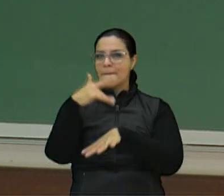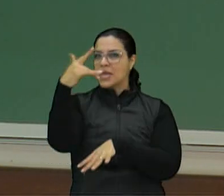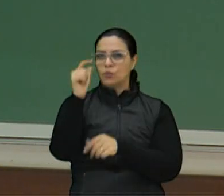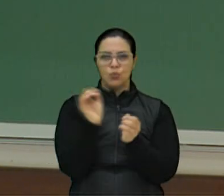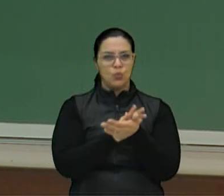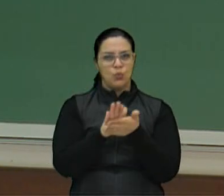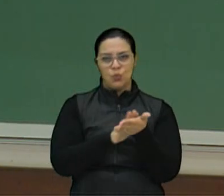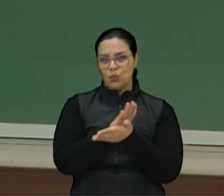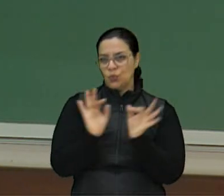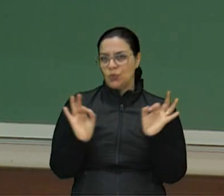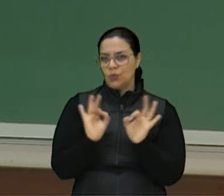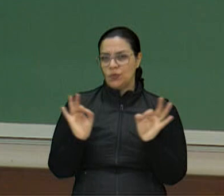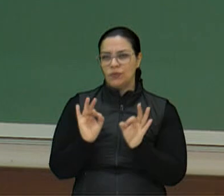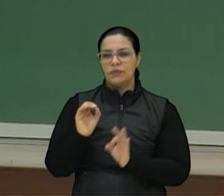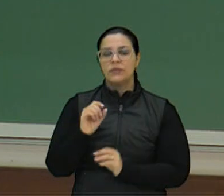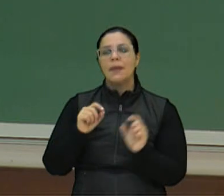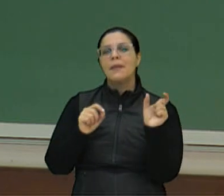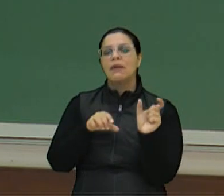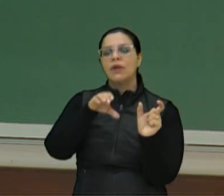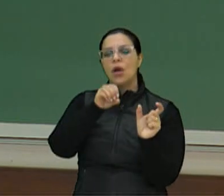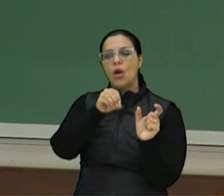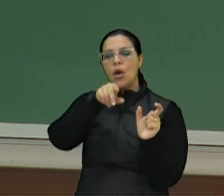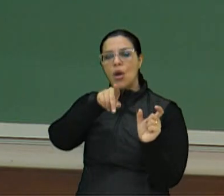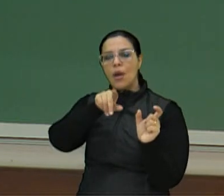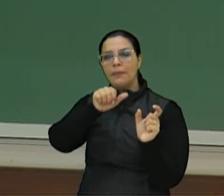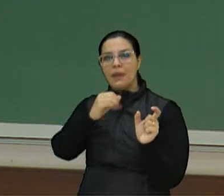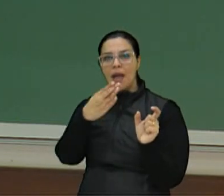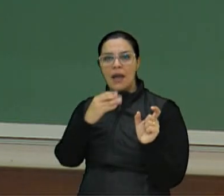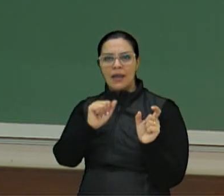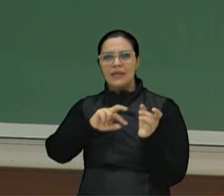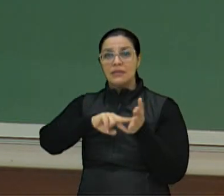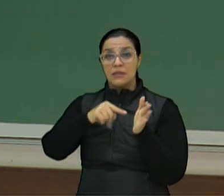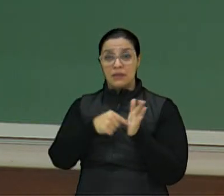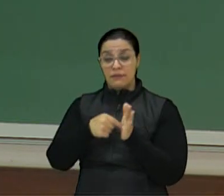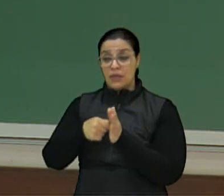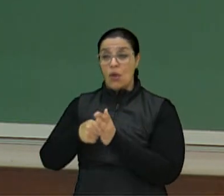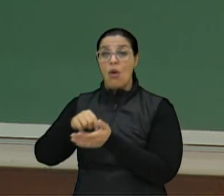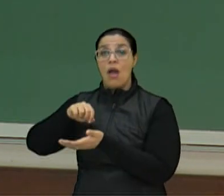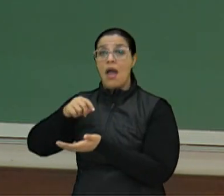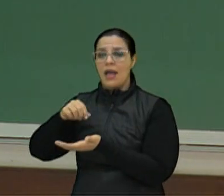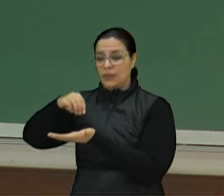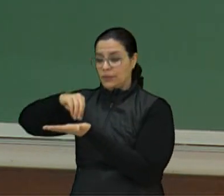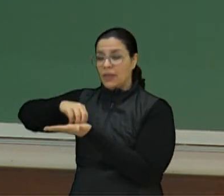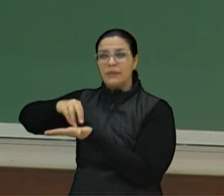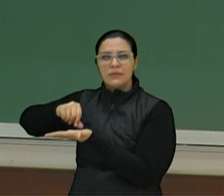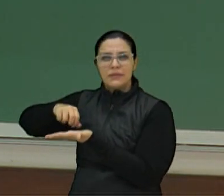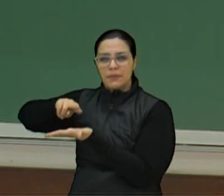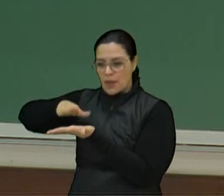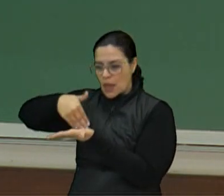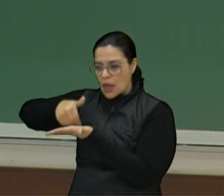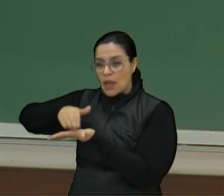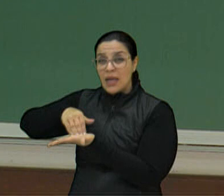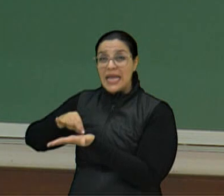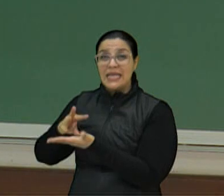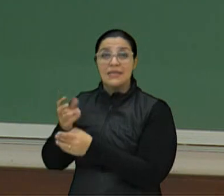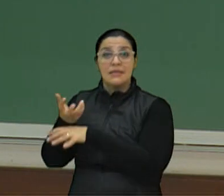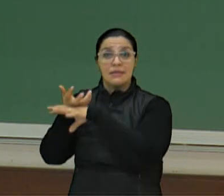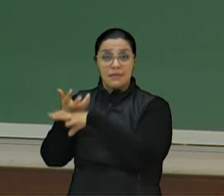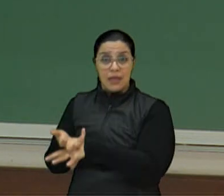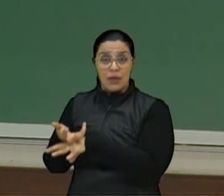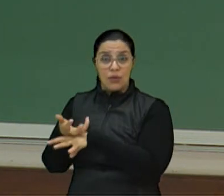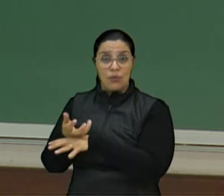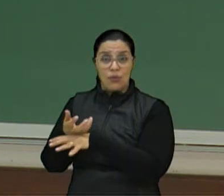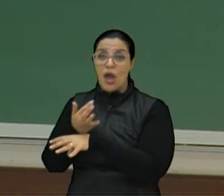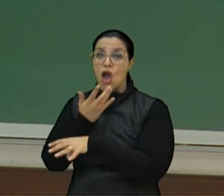brilho, justamente porque tanto o papel como o pigmento estão secos. A ilustração pode